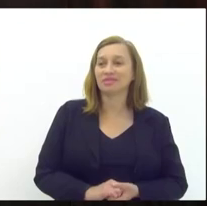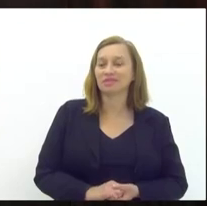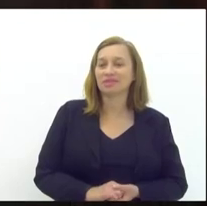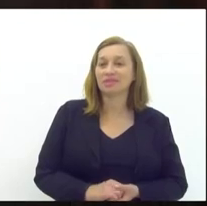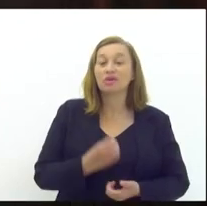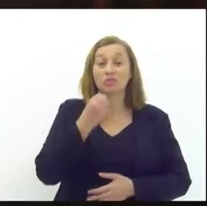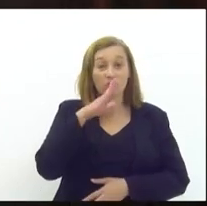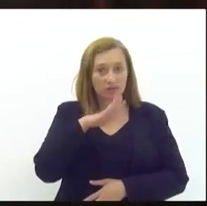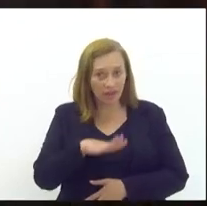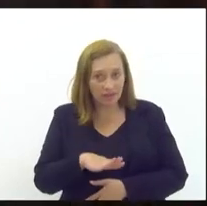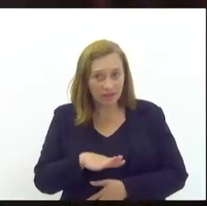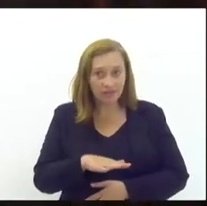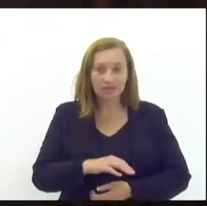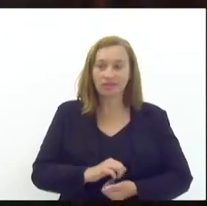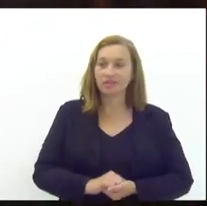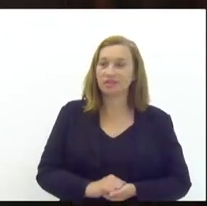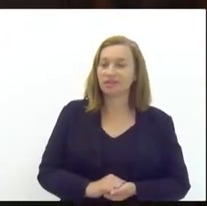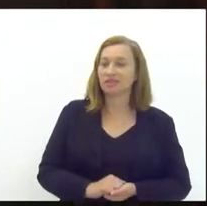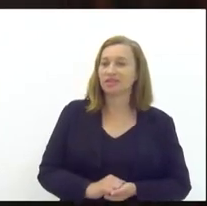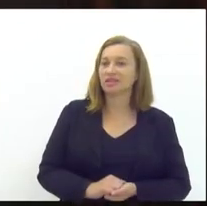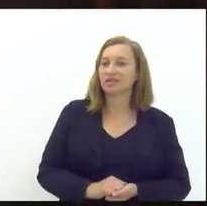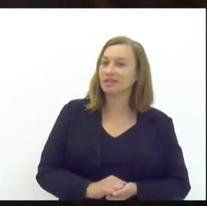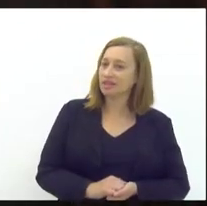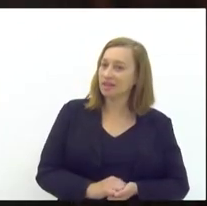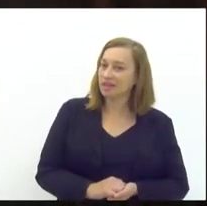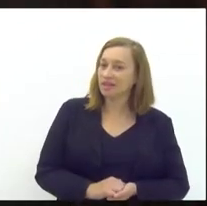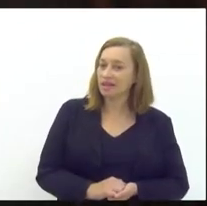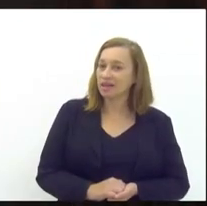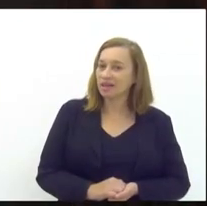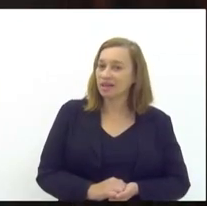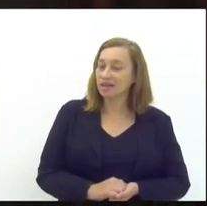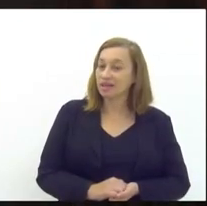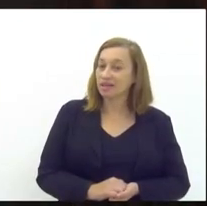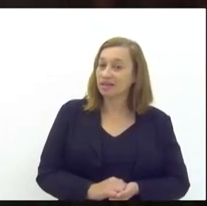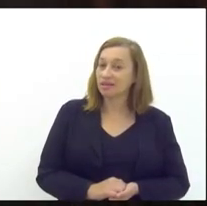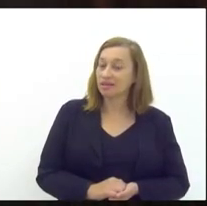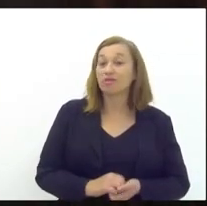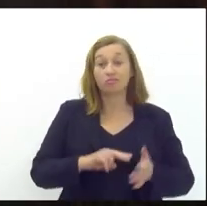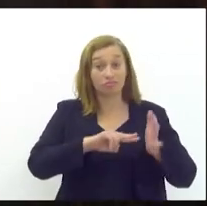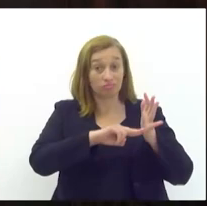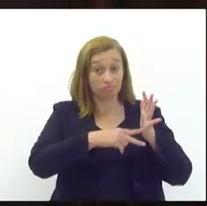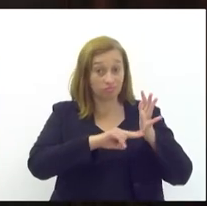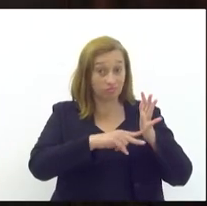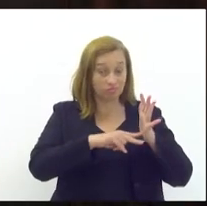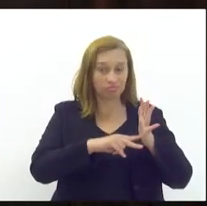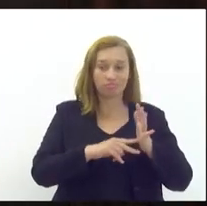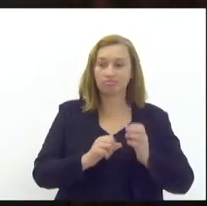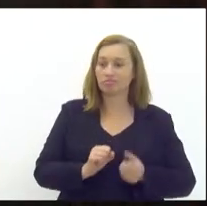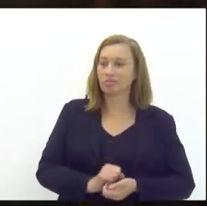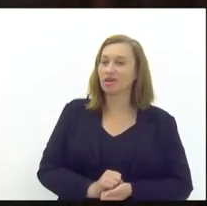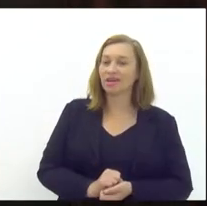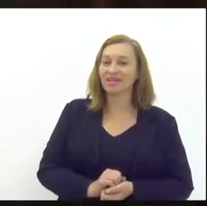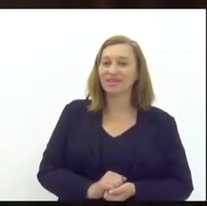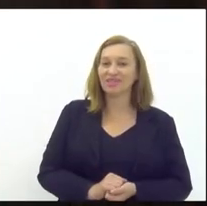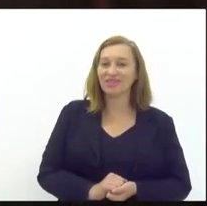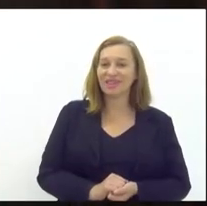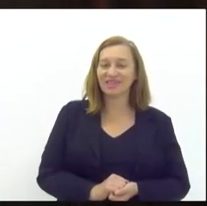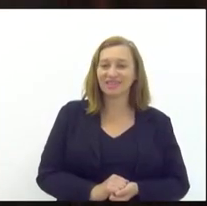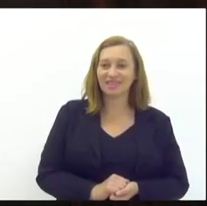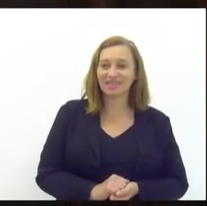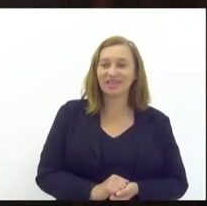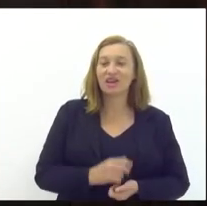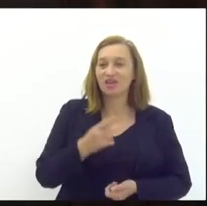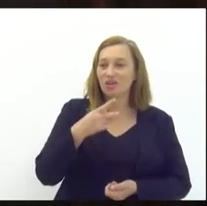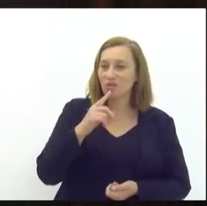Boa tarde som tá bom como bom Sindicalista não podia poderia deixar de quebrar um pouco